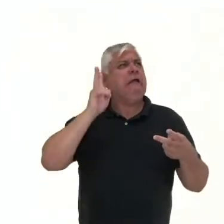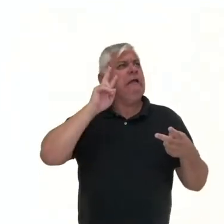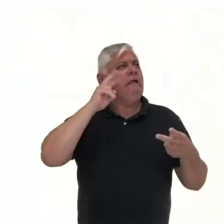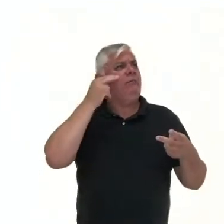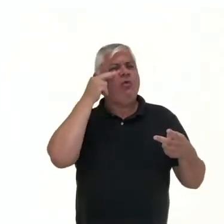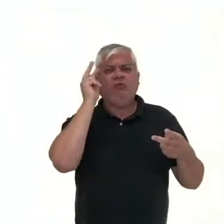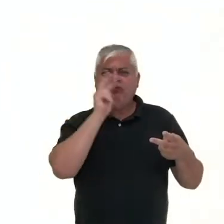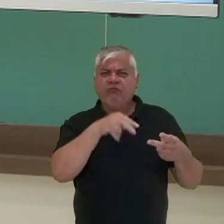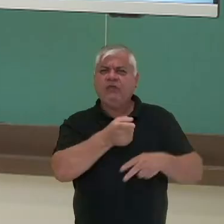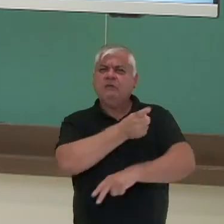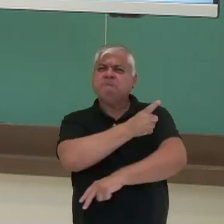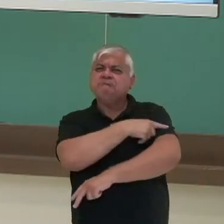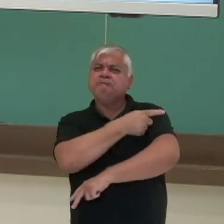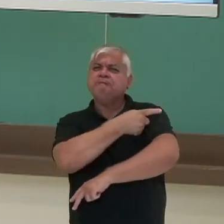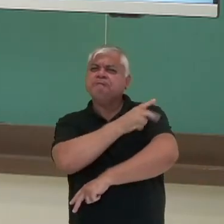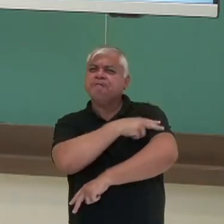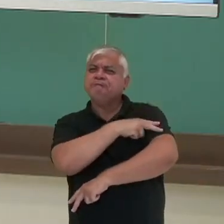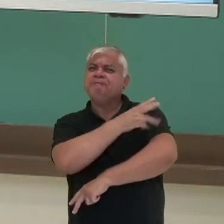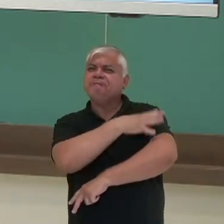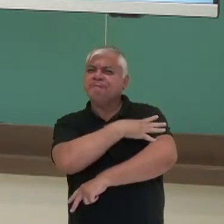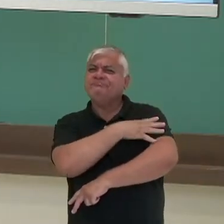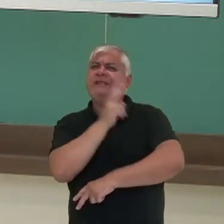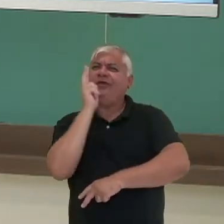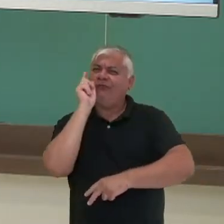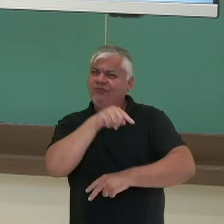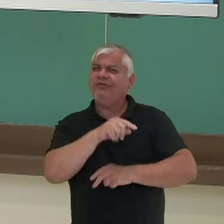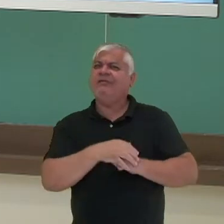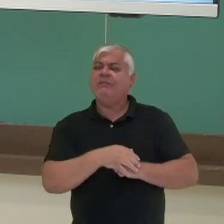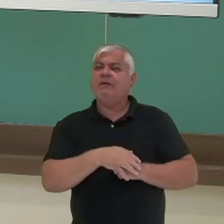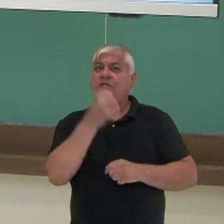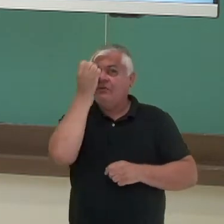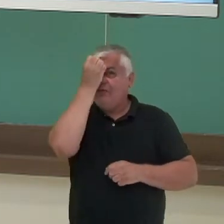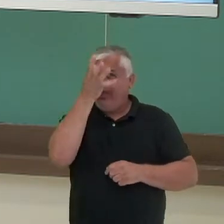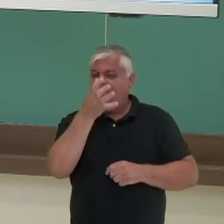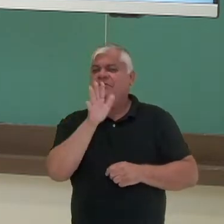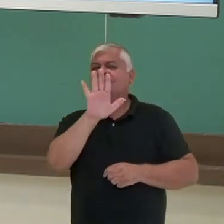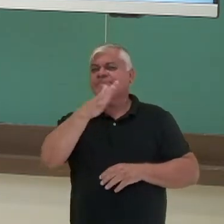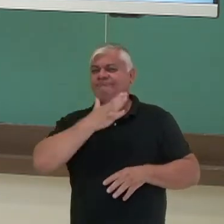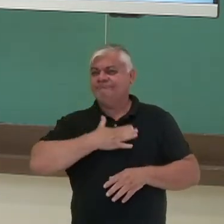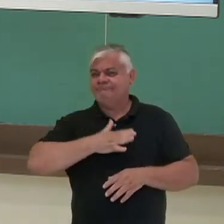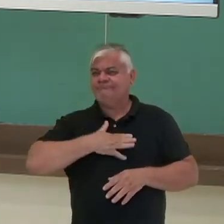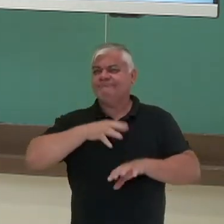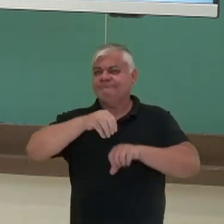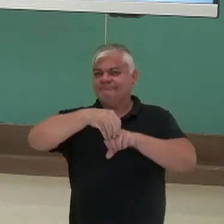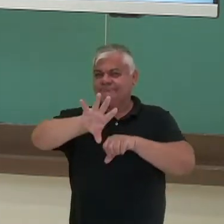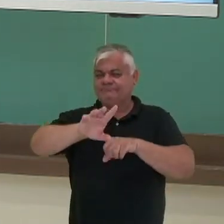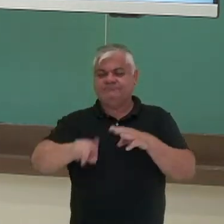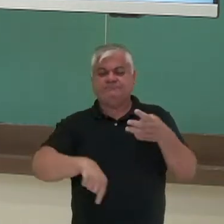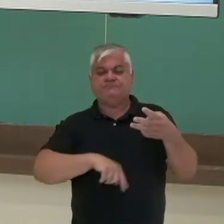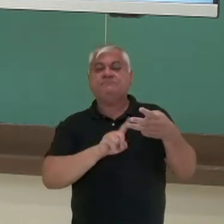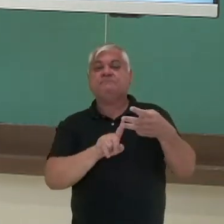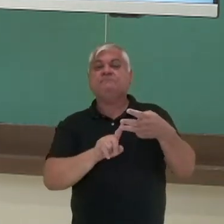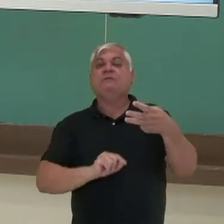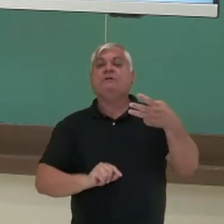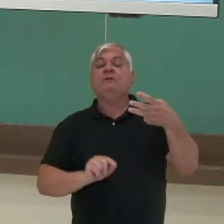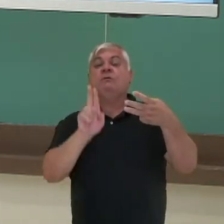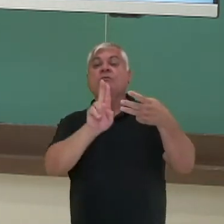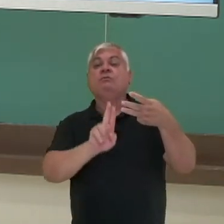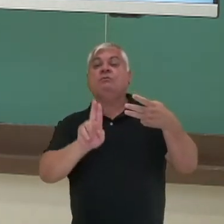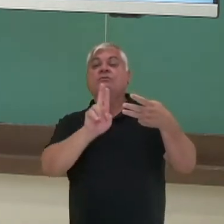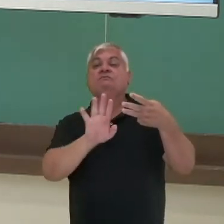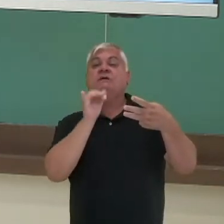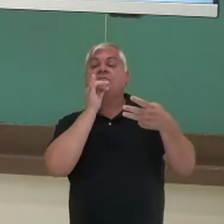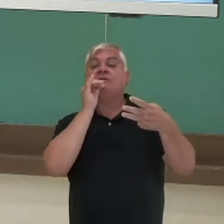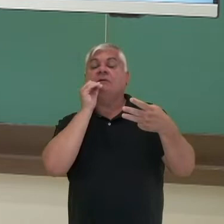talvez, né? Deve ter visto. Mas quem não lembra, a gente vai saber um pouquinho mais daqui a pouco. E também vamos usar